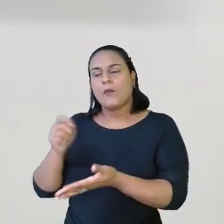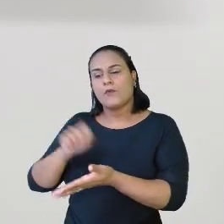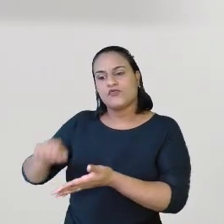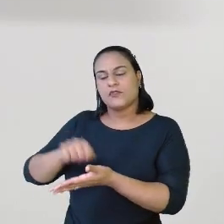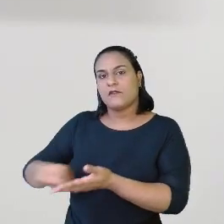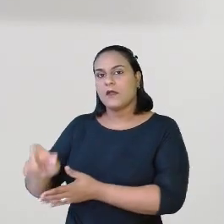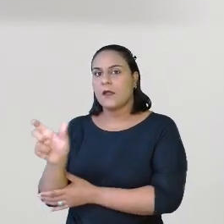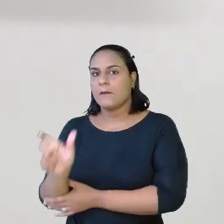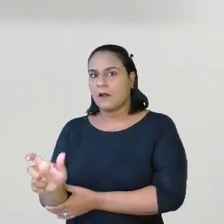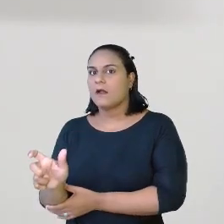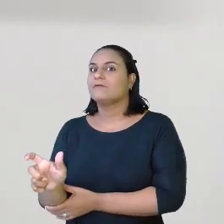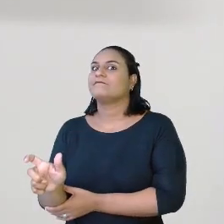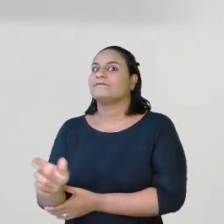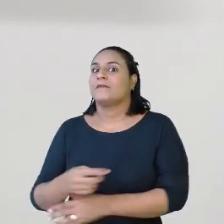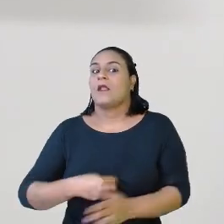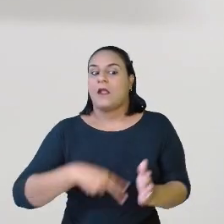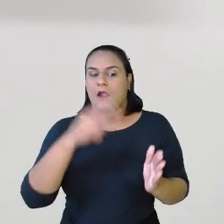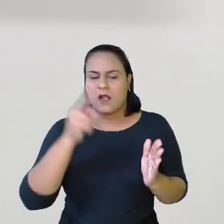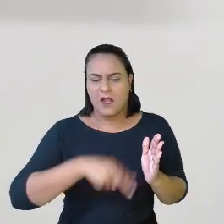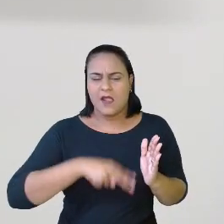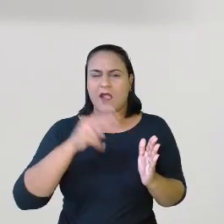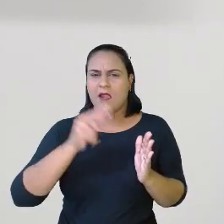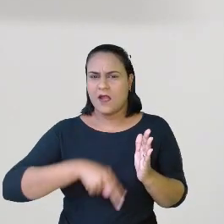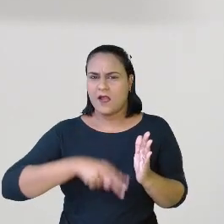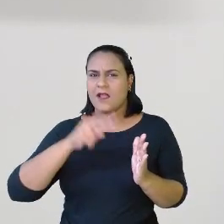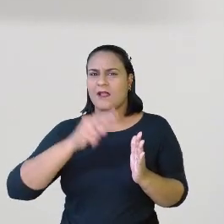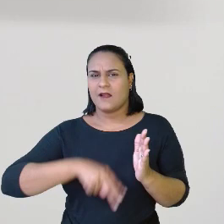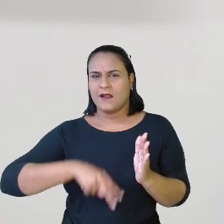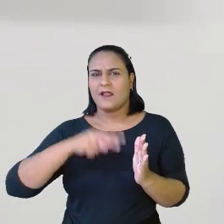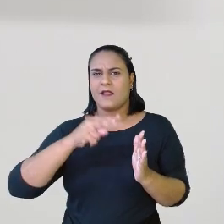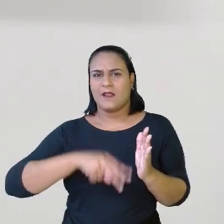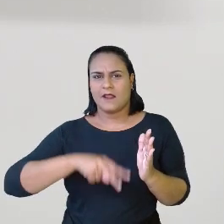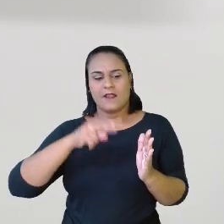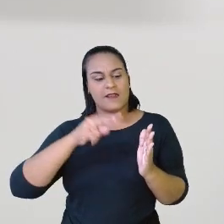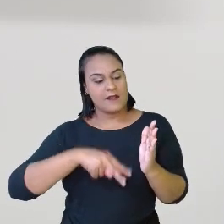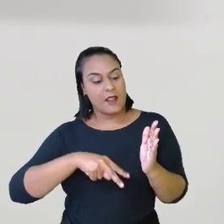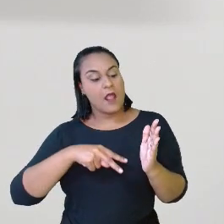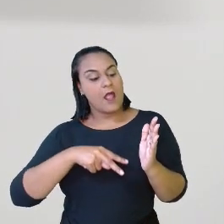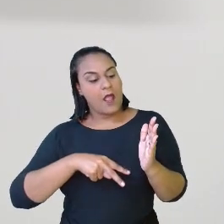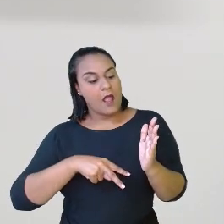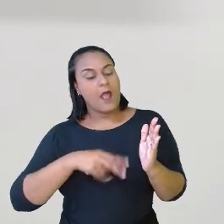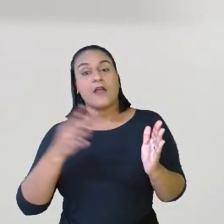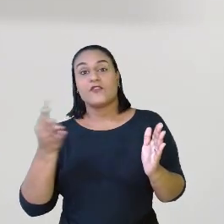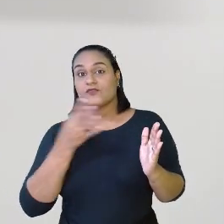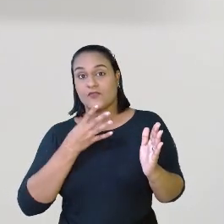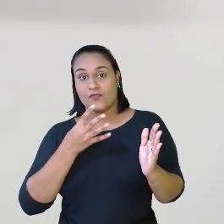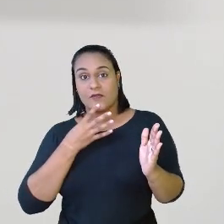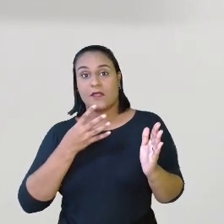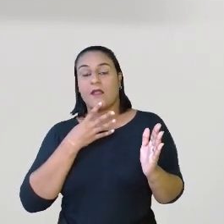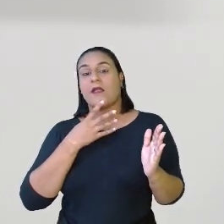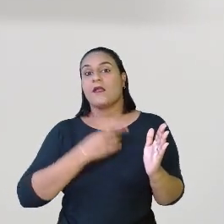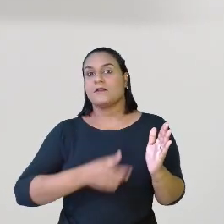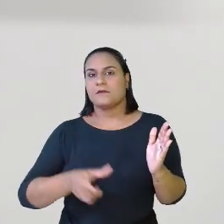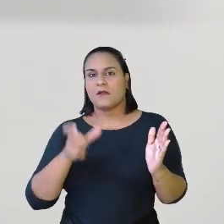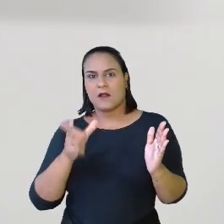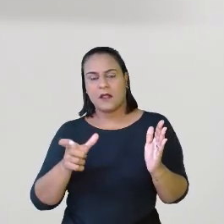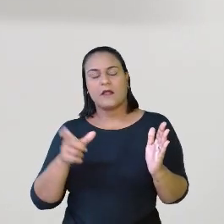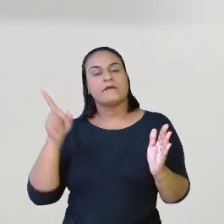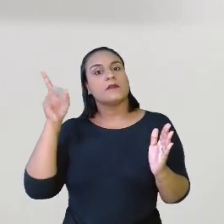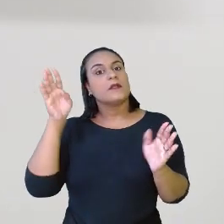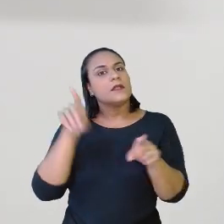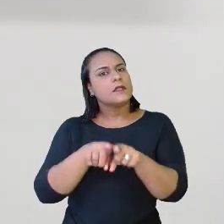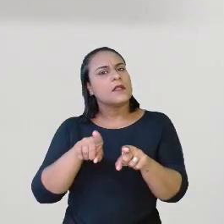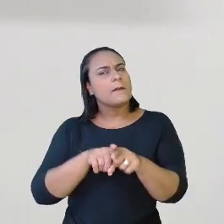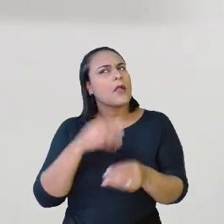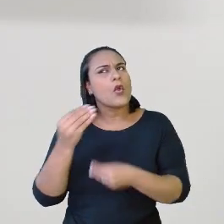É através da leitura. Quanto mais a gente lê, mais a gente vai compreendendo, a gente vai lembrando como é que se escreve as